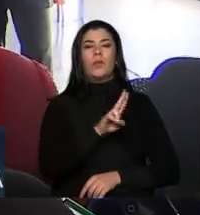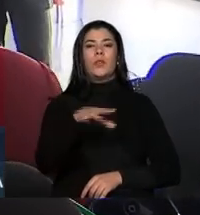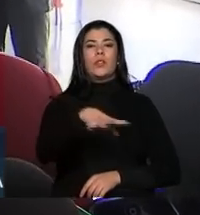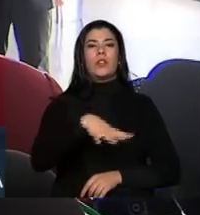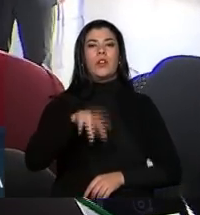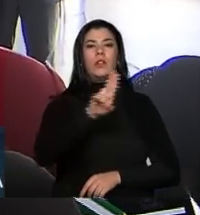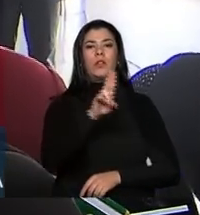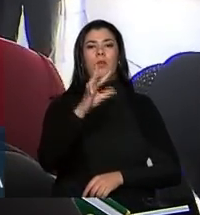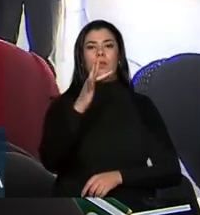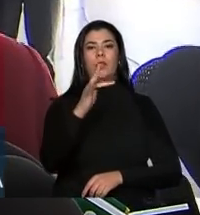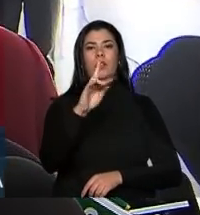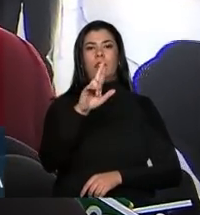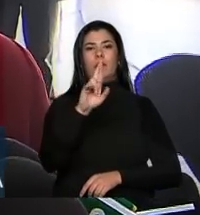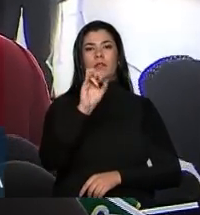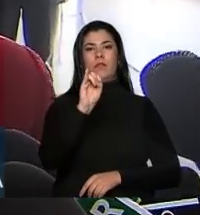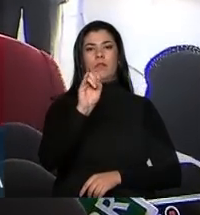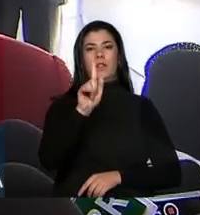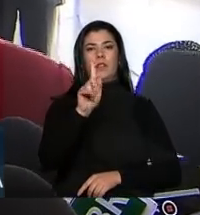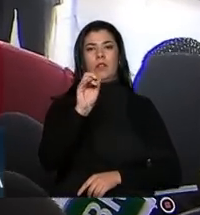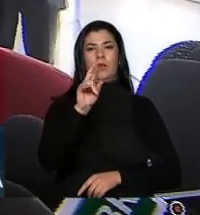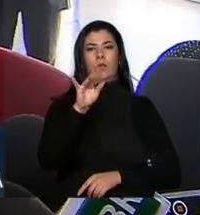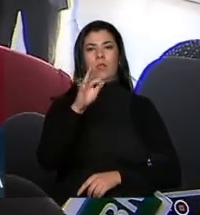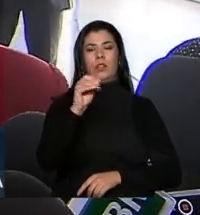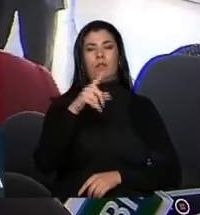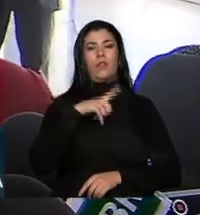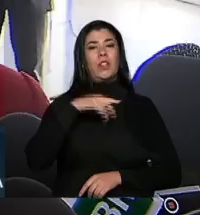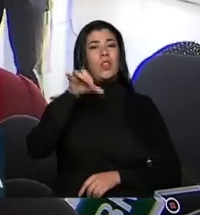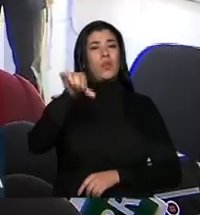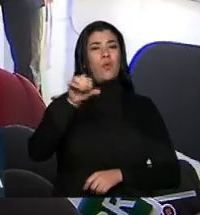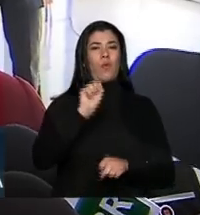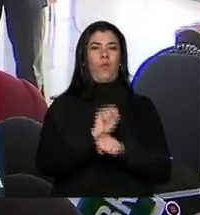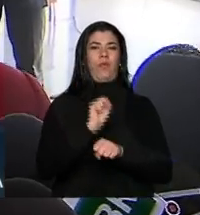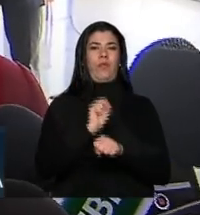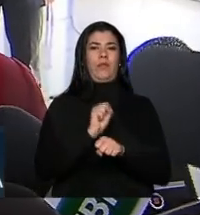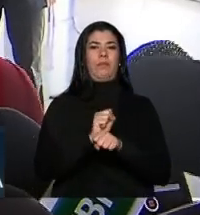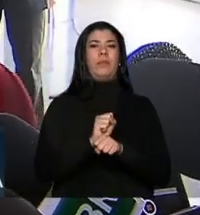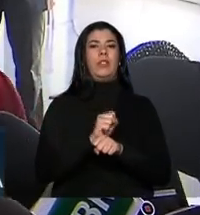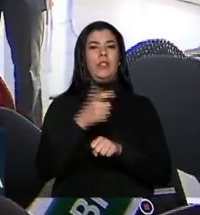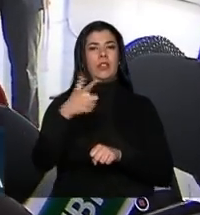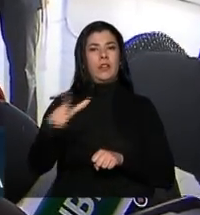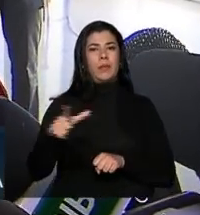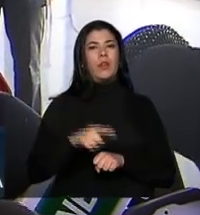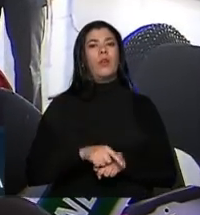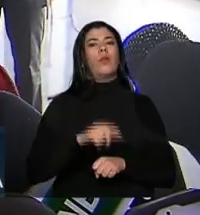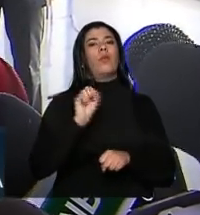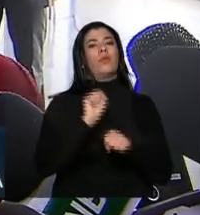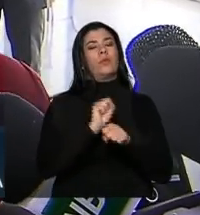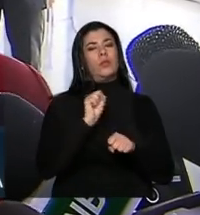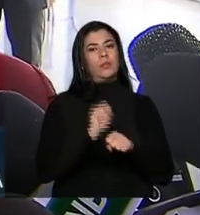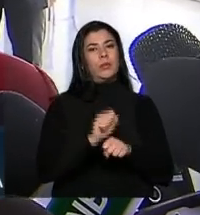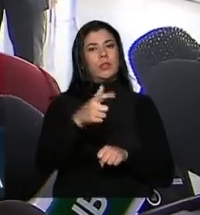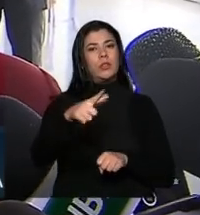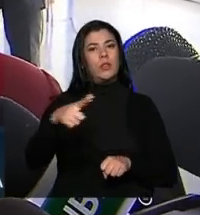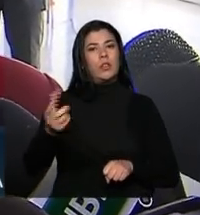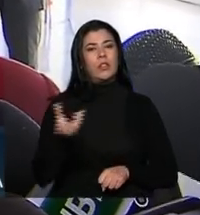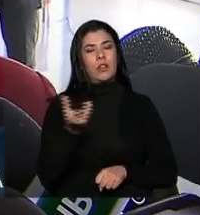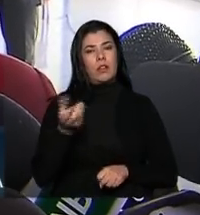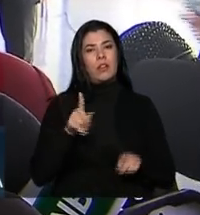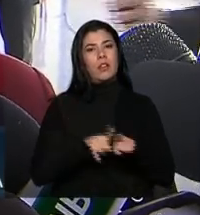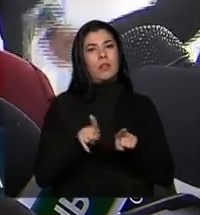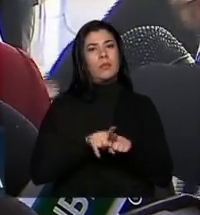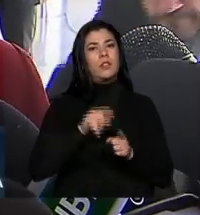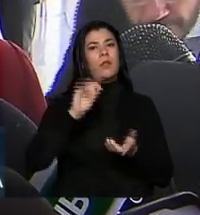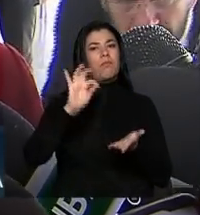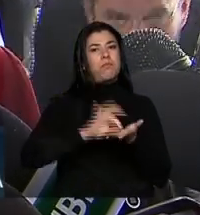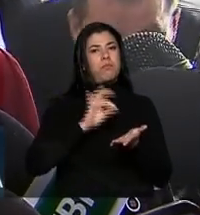frigoríficos. Estão, gente, na fila mais 9, né? E tem ainda outros frigoríficos que nós